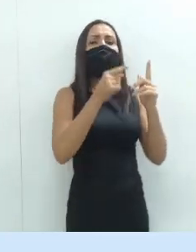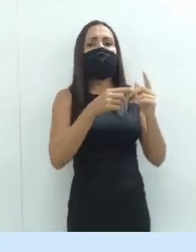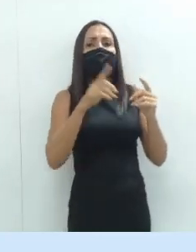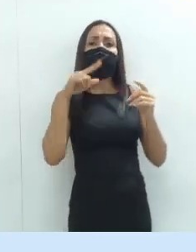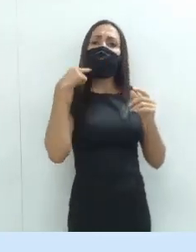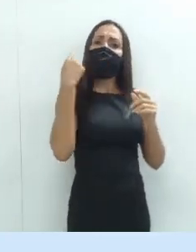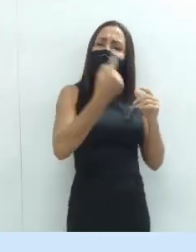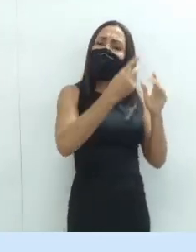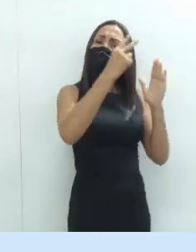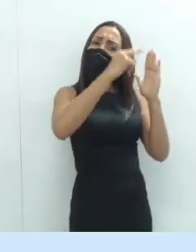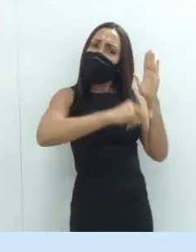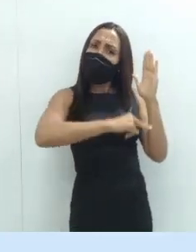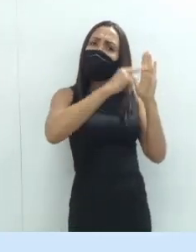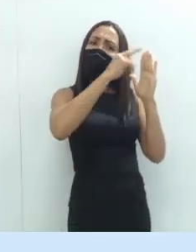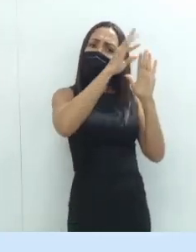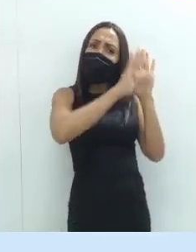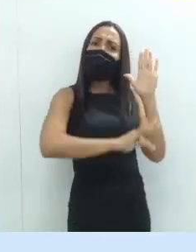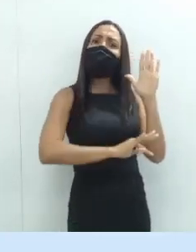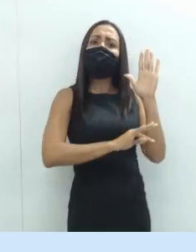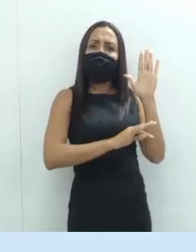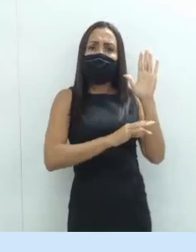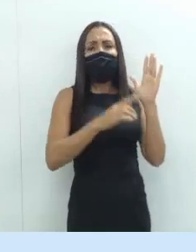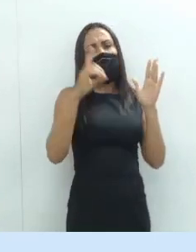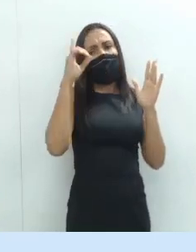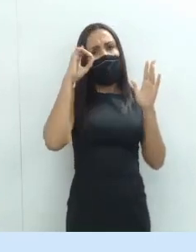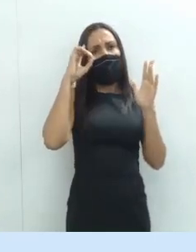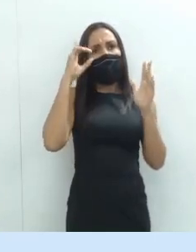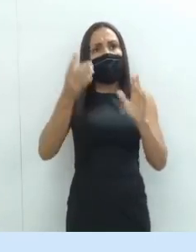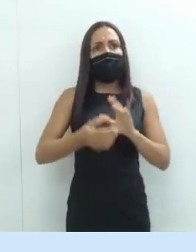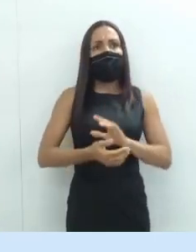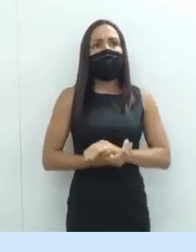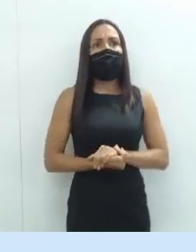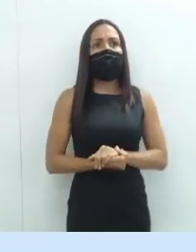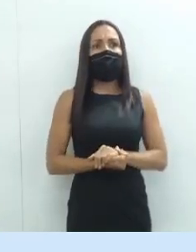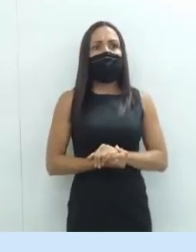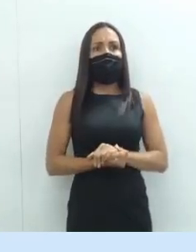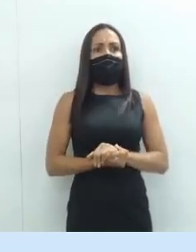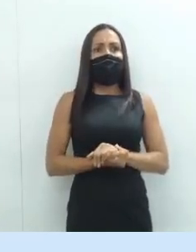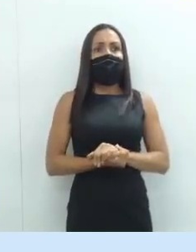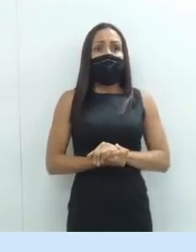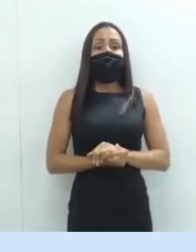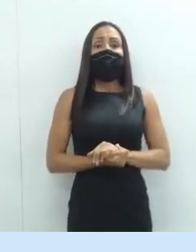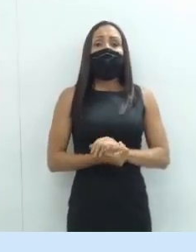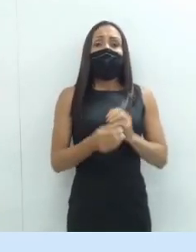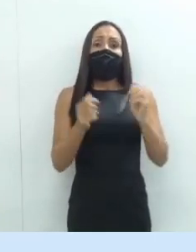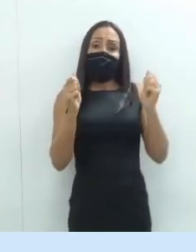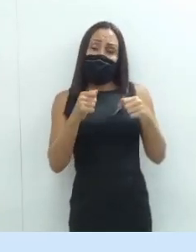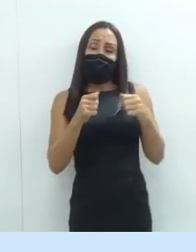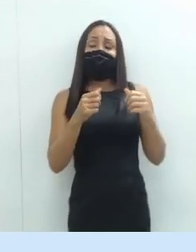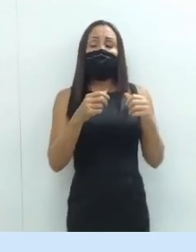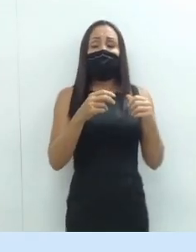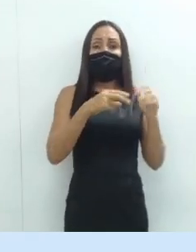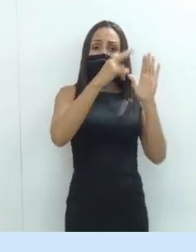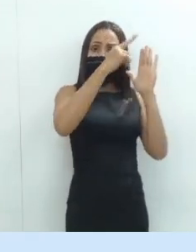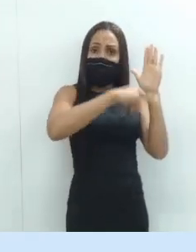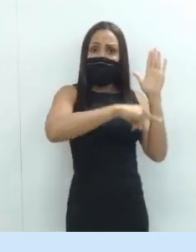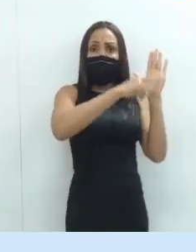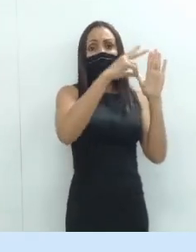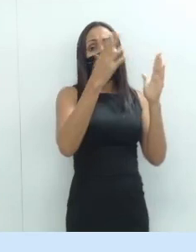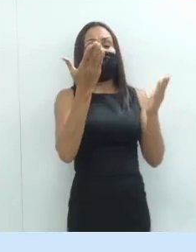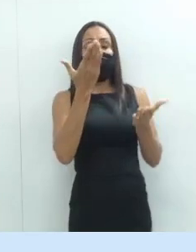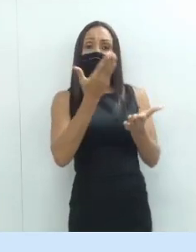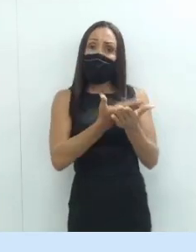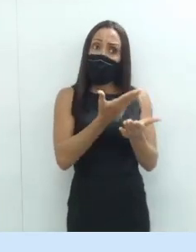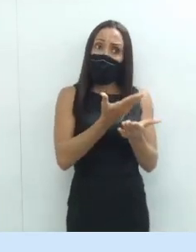nós lemos textos no nosso dia a dia. Vamos dar uma olhada. Então, nós podemos ler um texto para